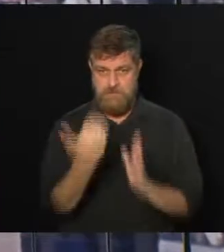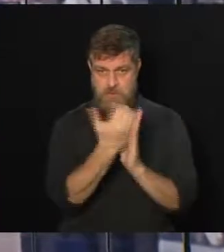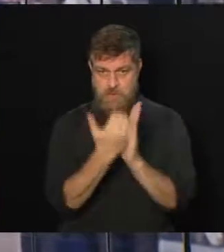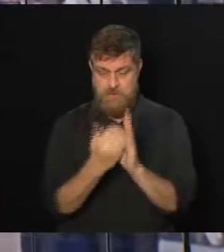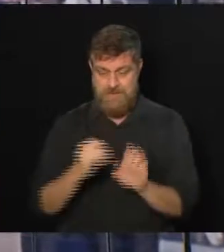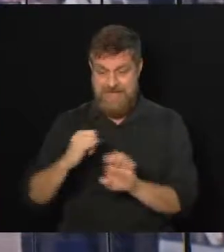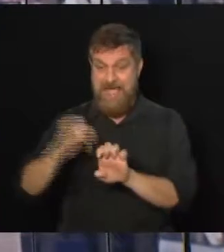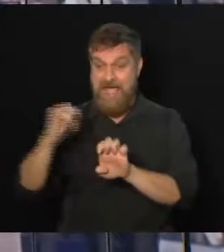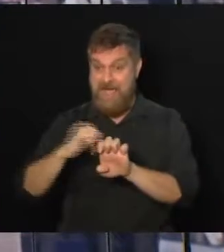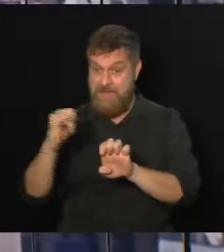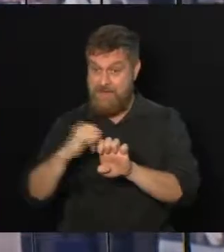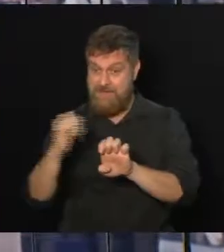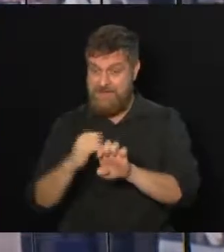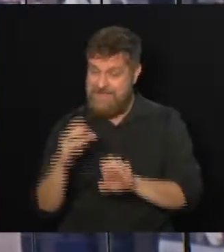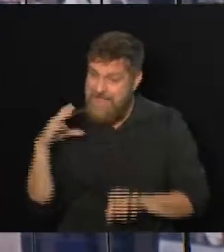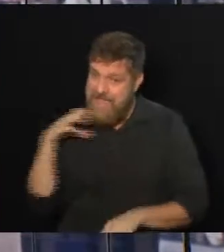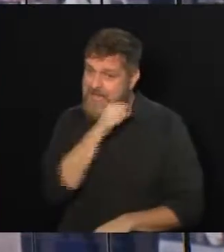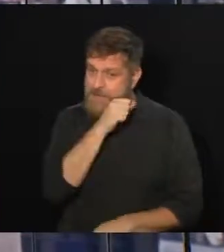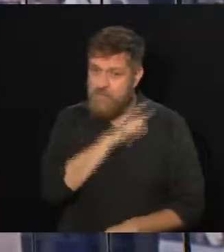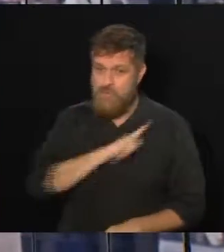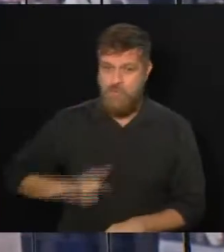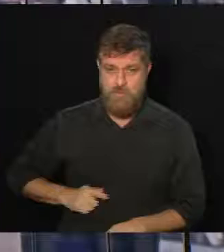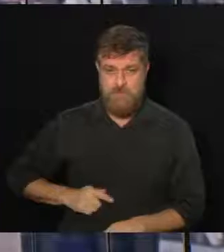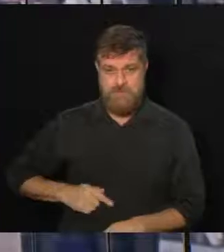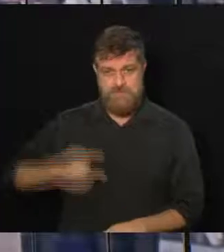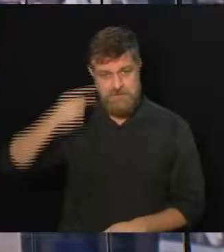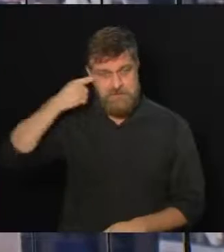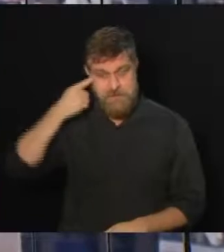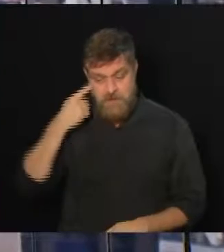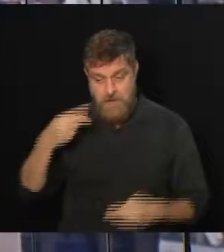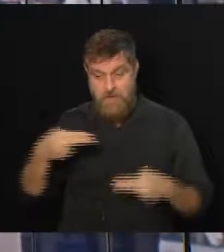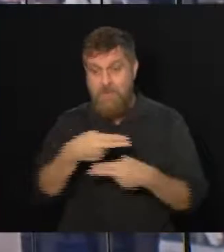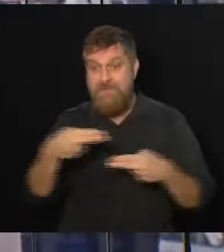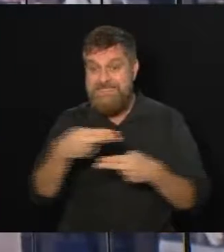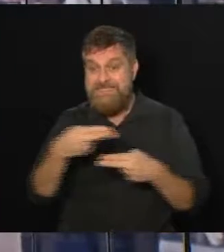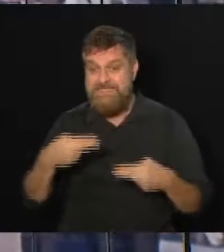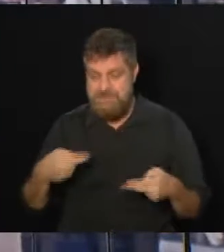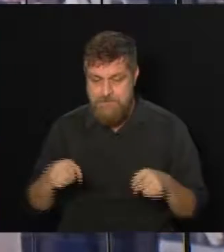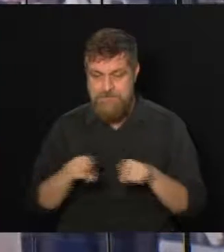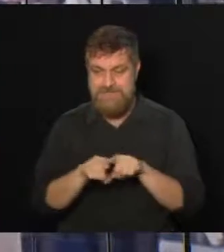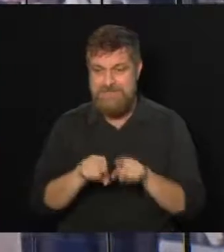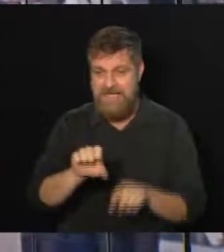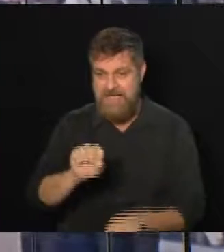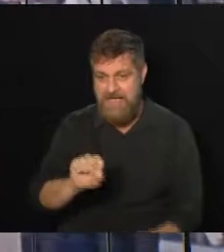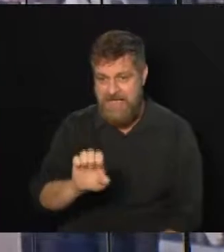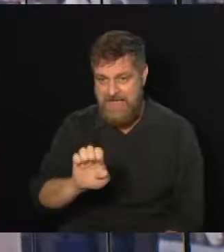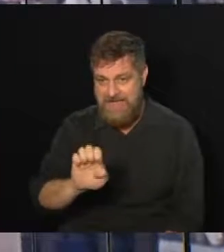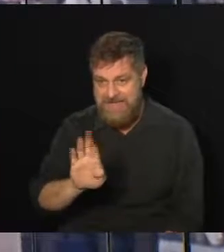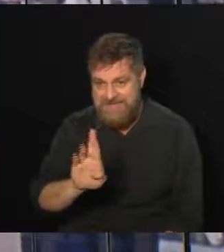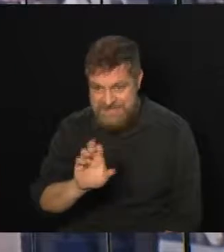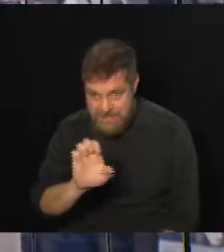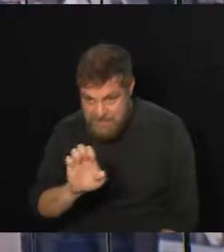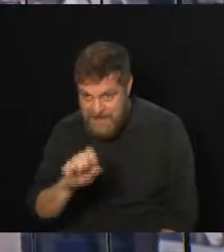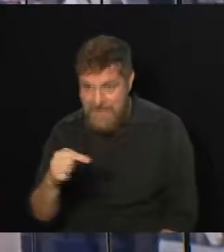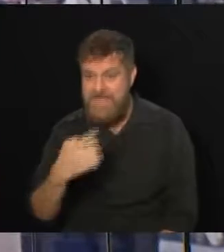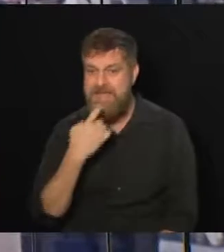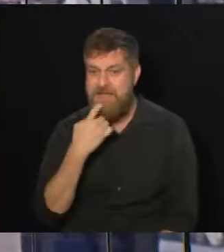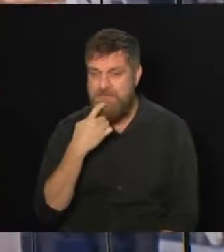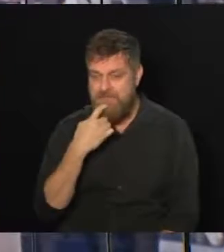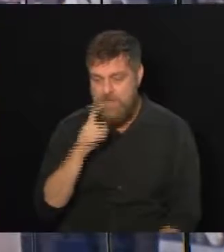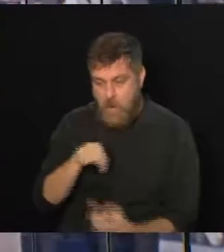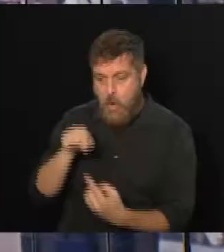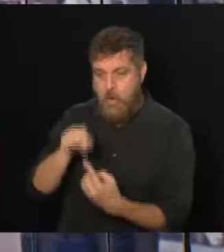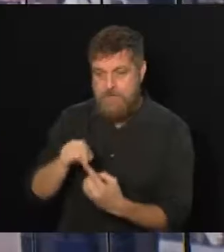Empreenda Rápido do Governo Estadual, em parceria com o Sebrae, é lançado aqui em Campinas para facilitar a vida